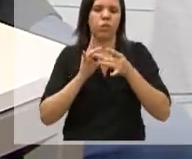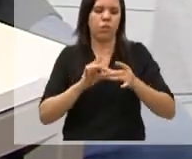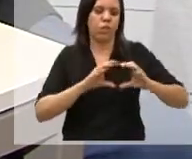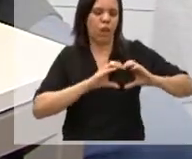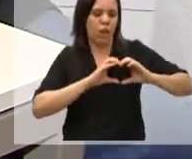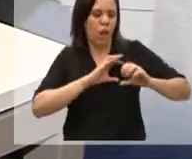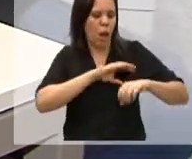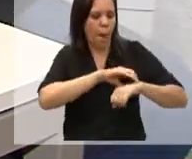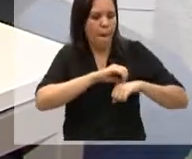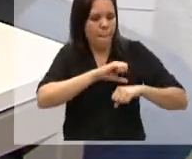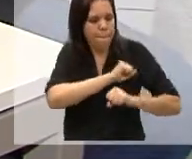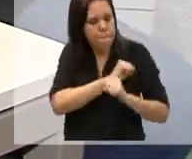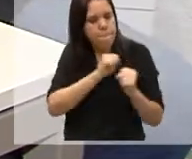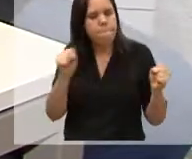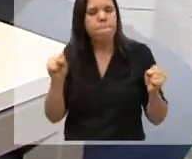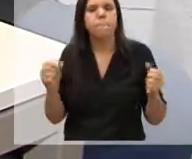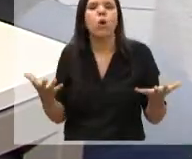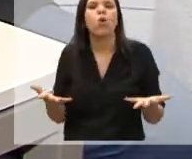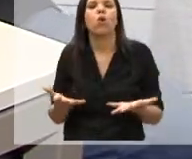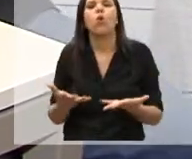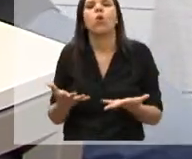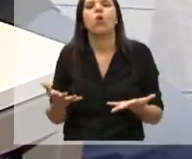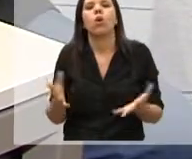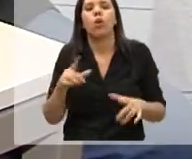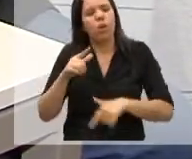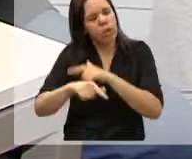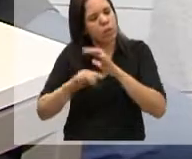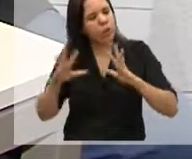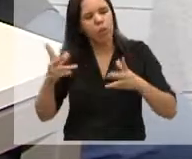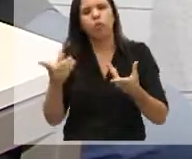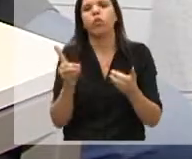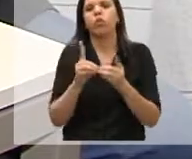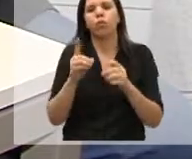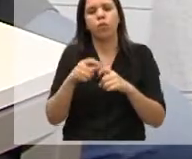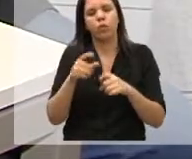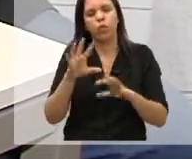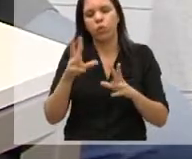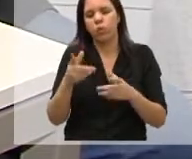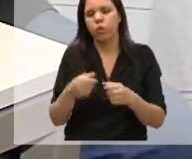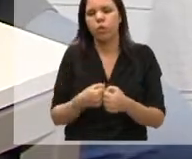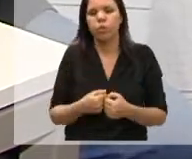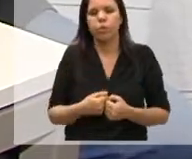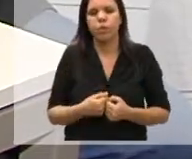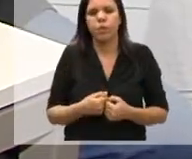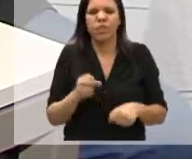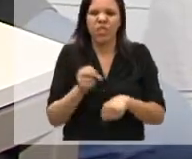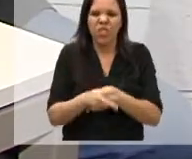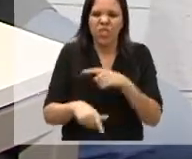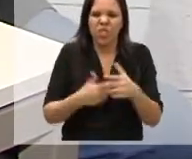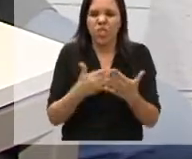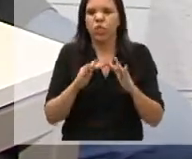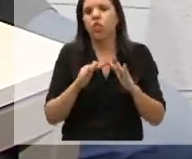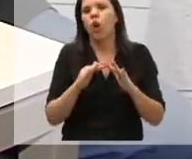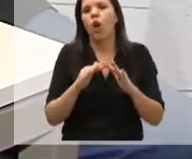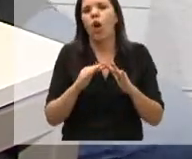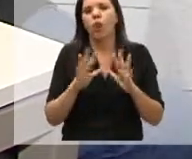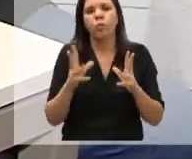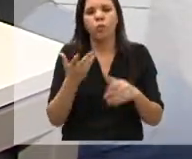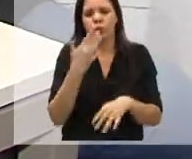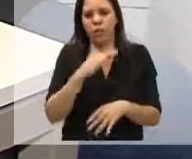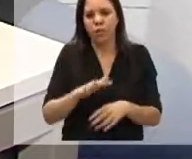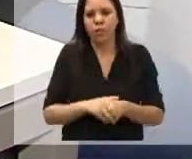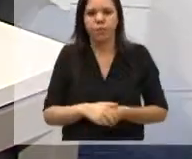mais entendimento, com trabalho para todo mundo, com atendimento médico para todo mundo, com vagas nas escolas para todas as